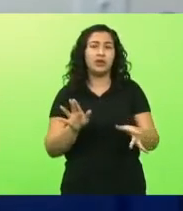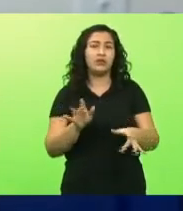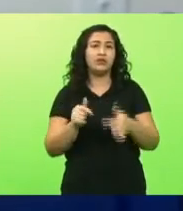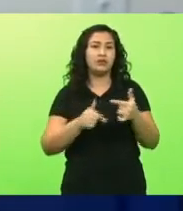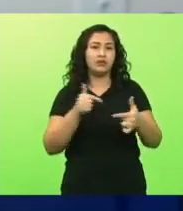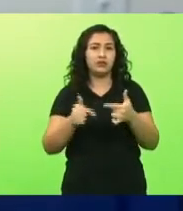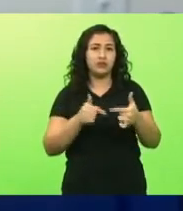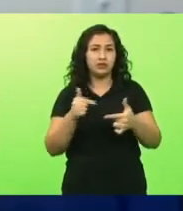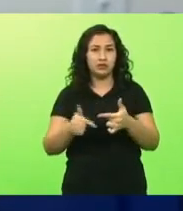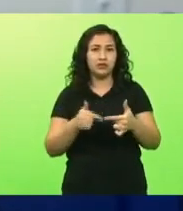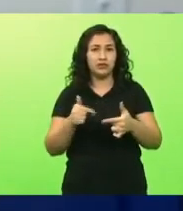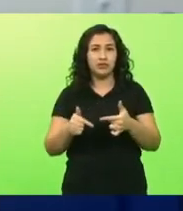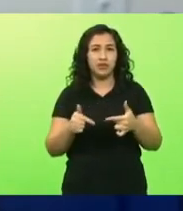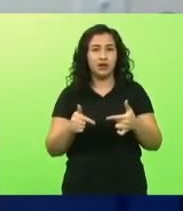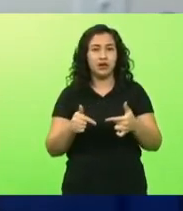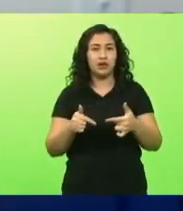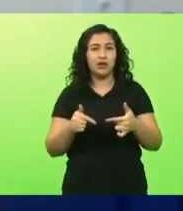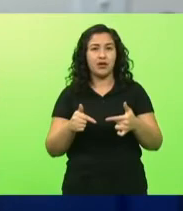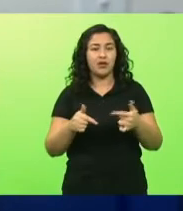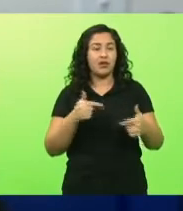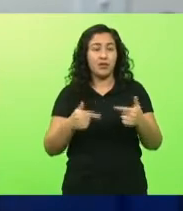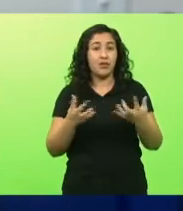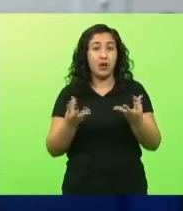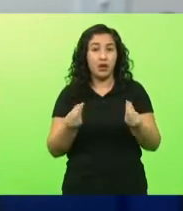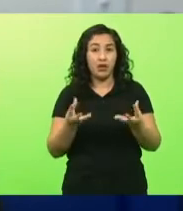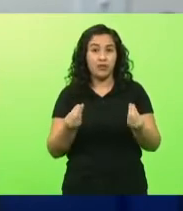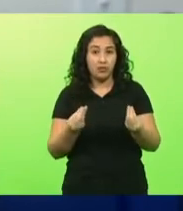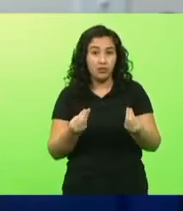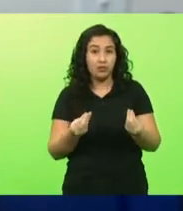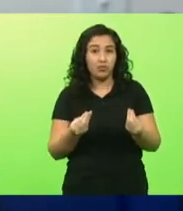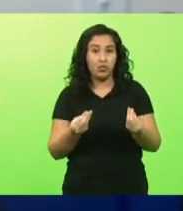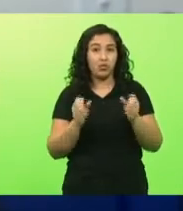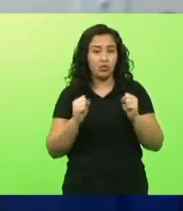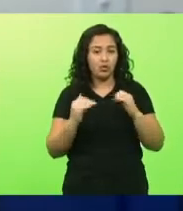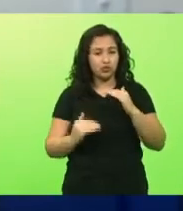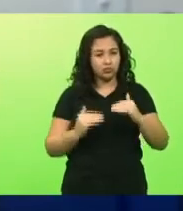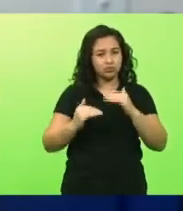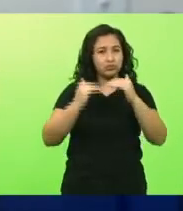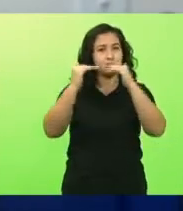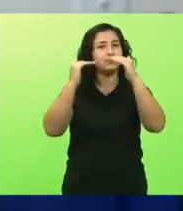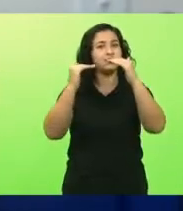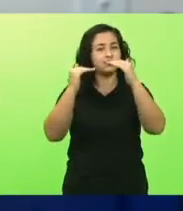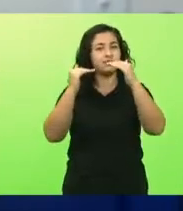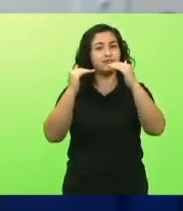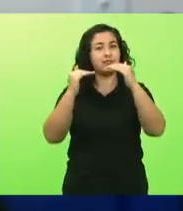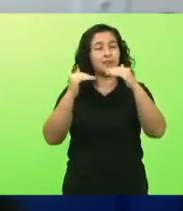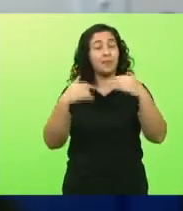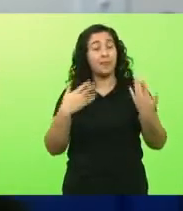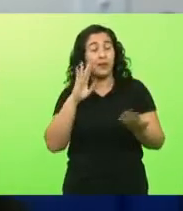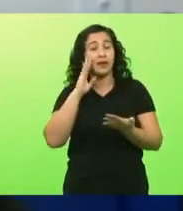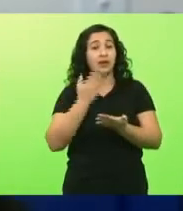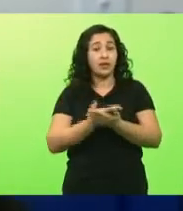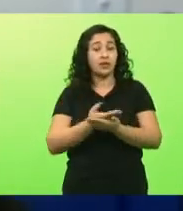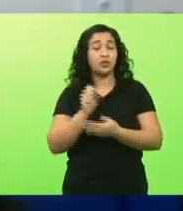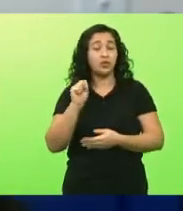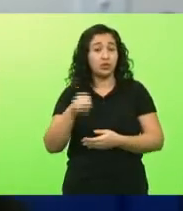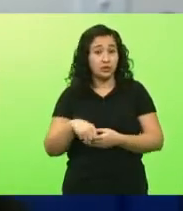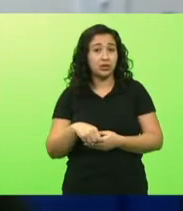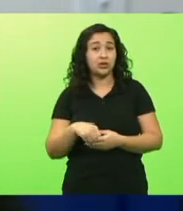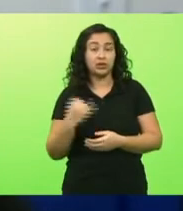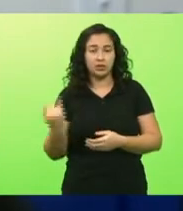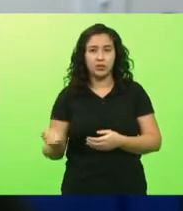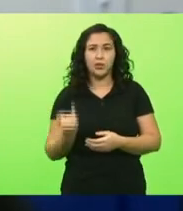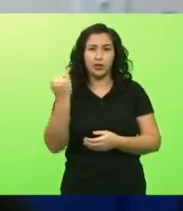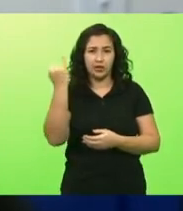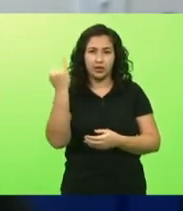tábua rasa, quanto mais você trabalha, mais você cresce e prospera. Então, eu acredito, sim, que é importante e